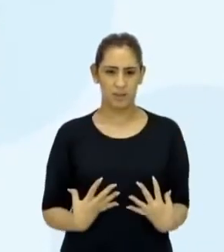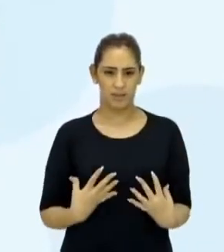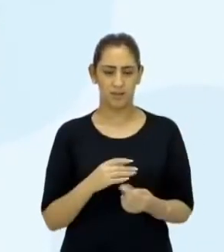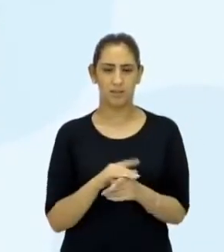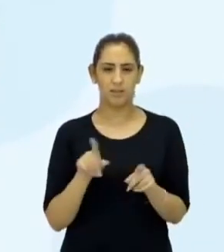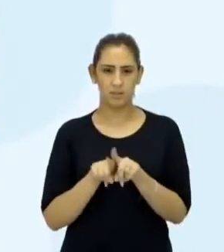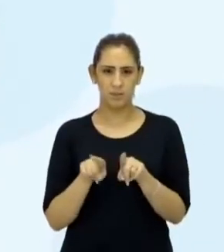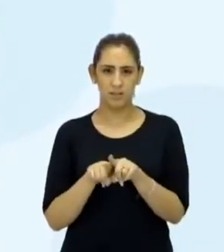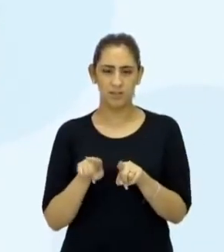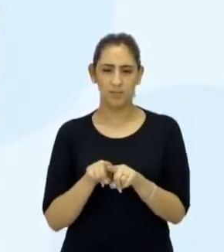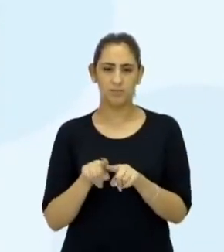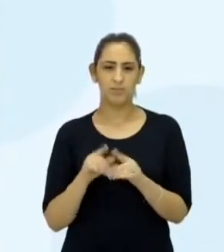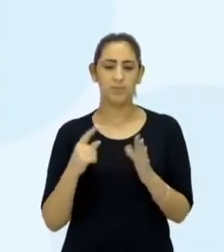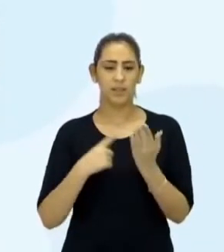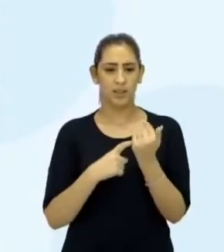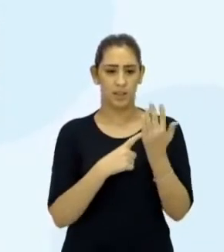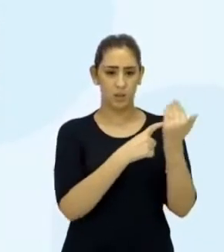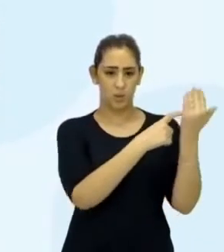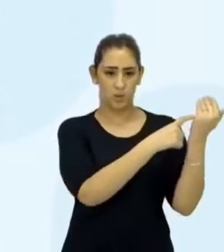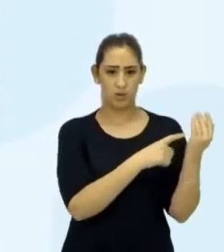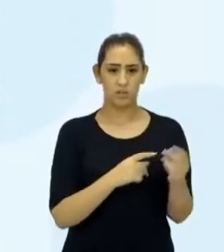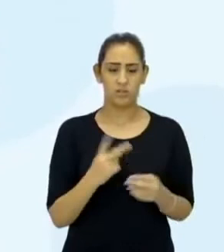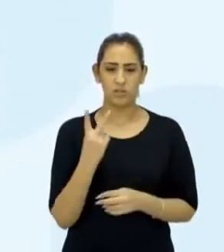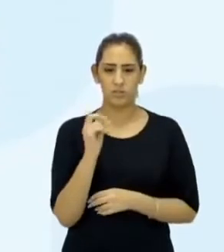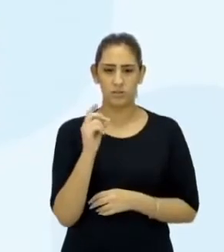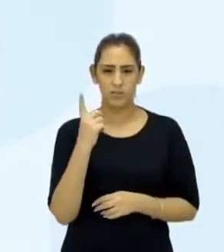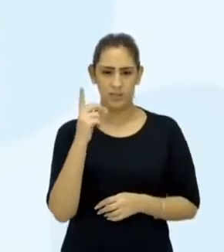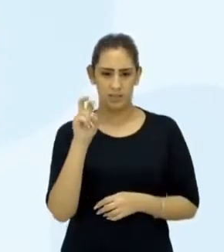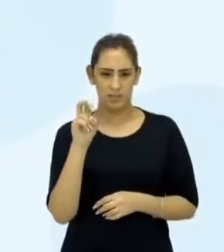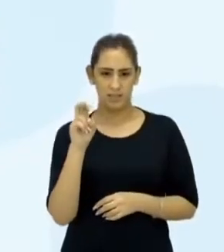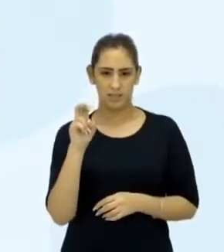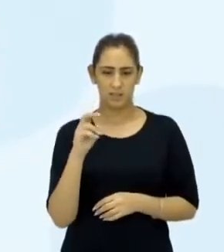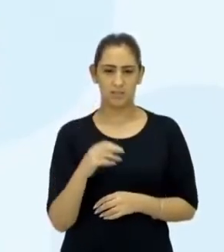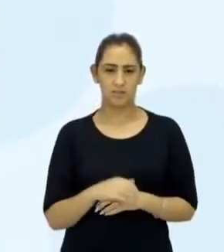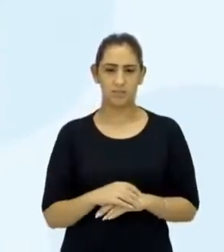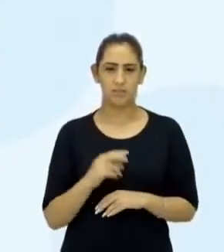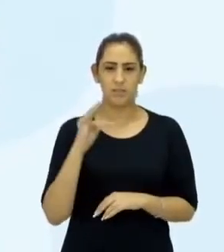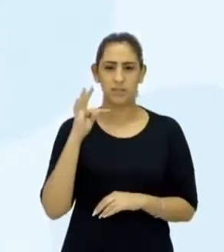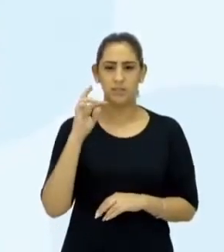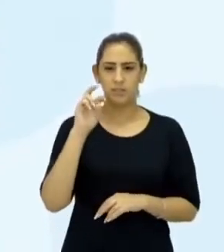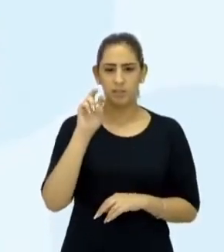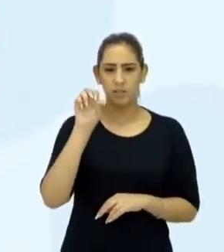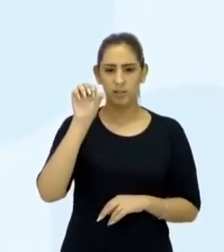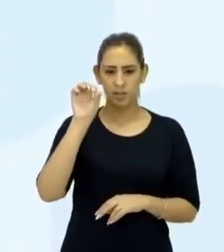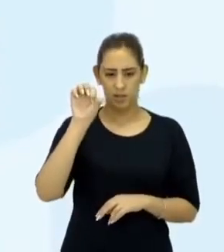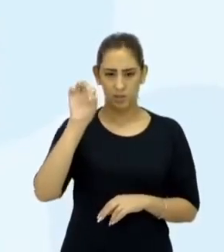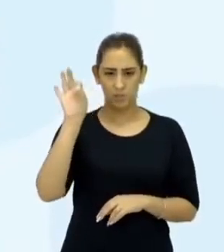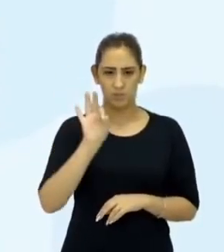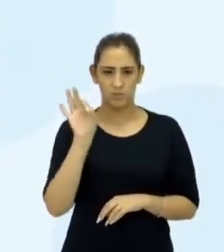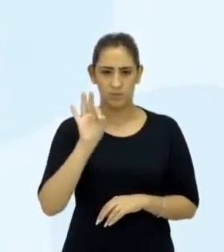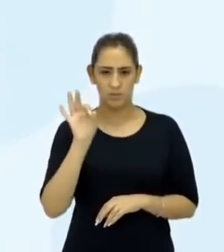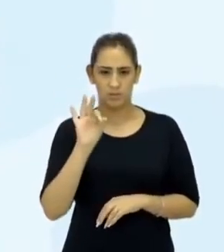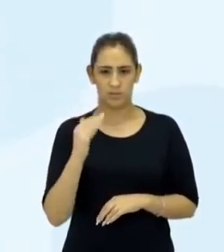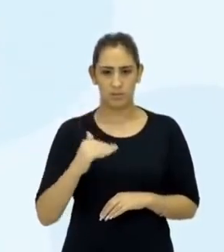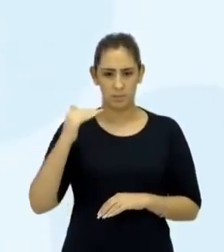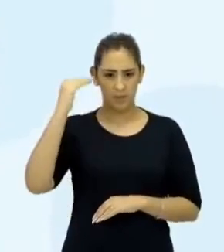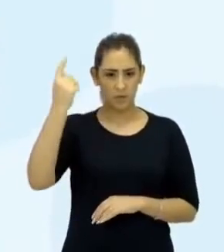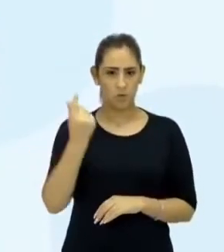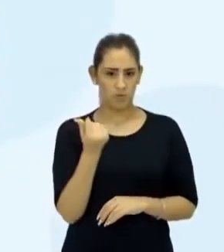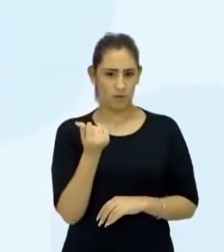avanços tecnológicos foram responsáveis por 59% do crescimento do valor bruto da produção